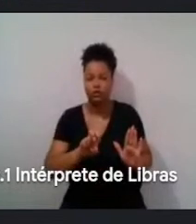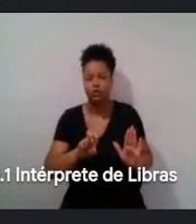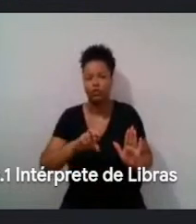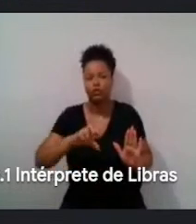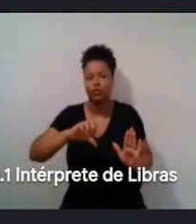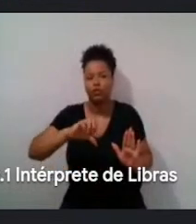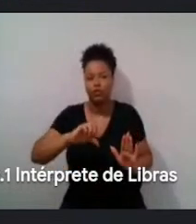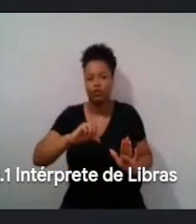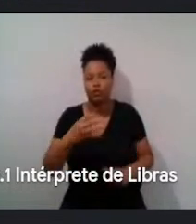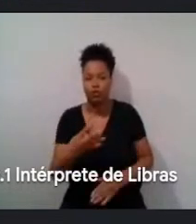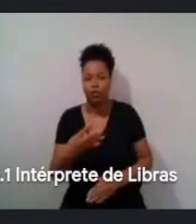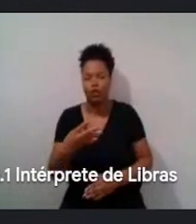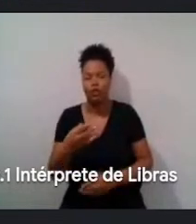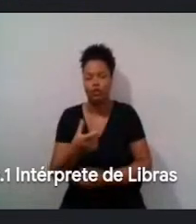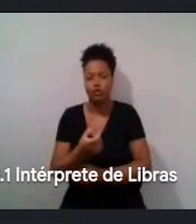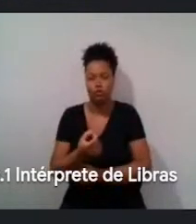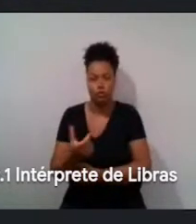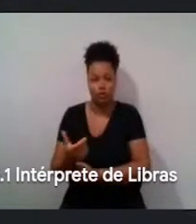nas resoluções do TSE